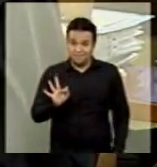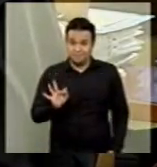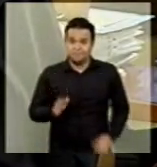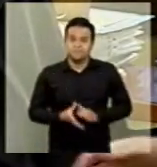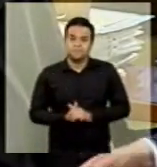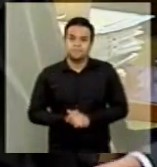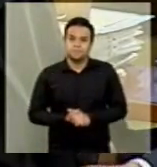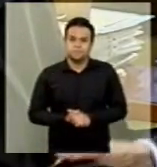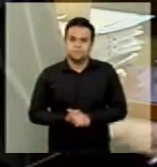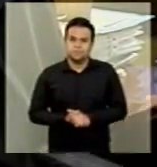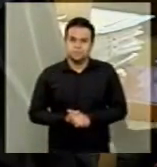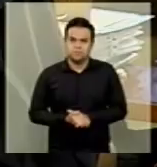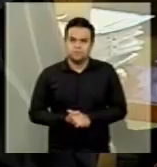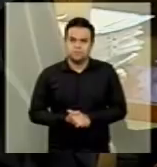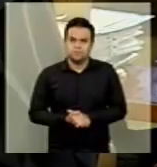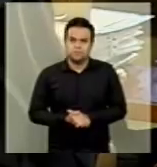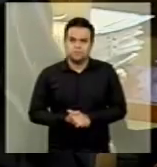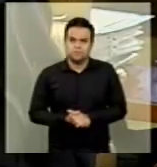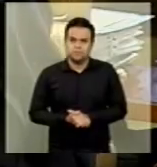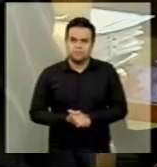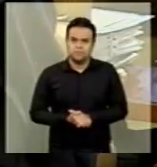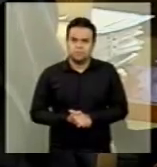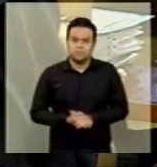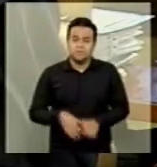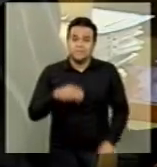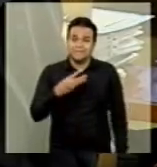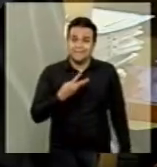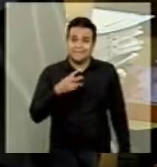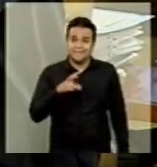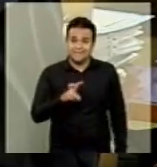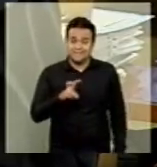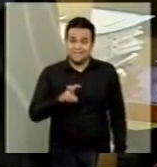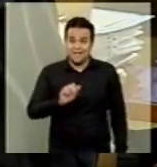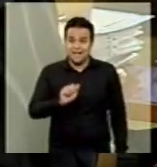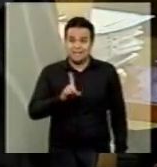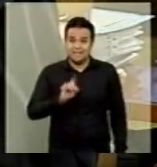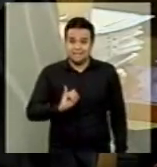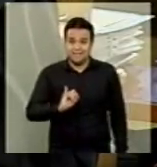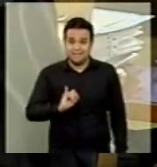passaram pelo meu gabinete 35 ações penais.